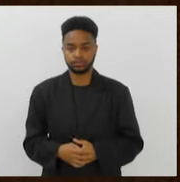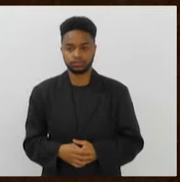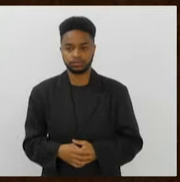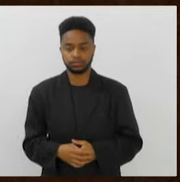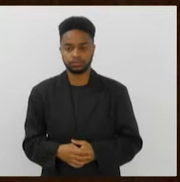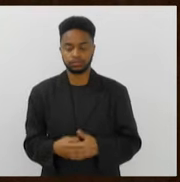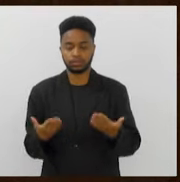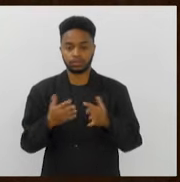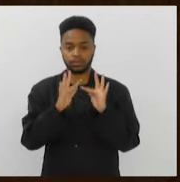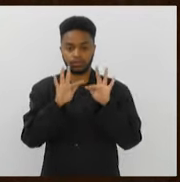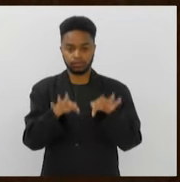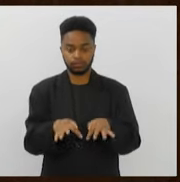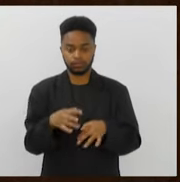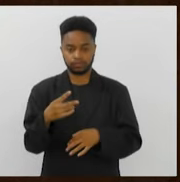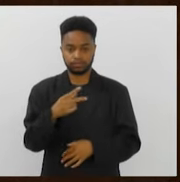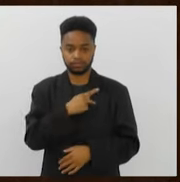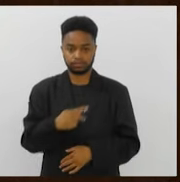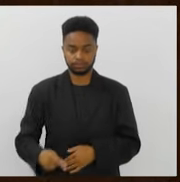Para terminar, senhor presidente.